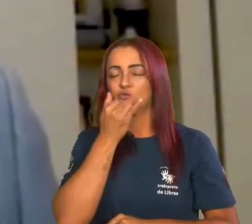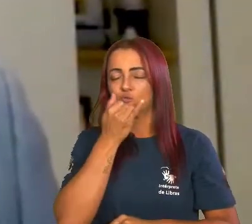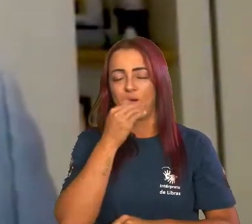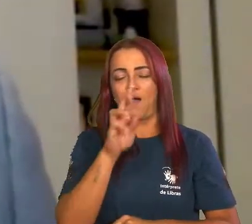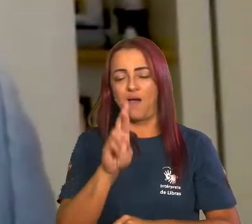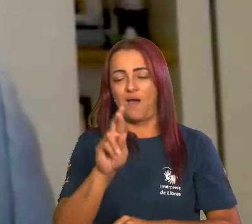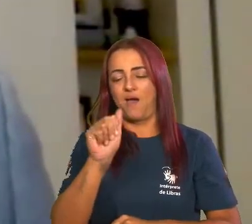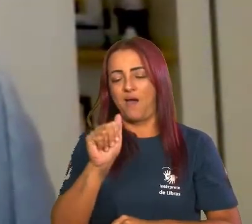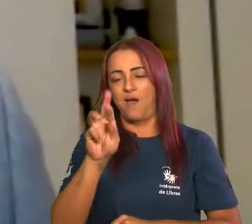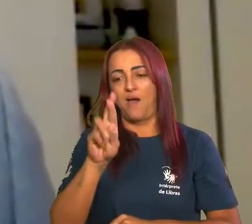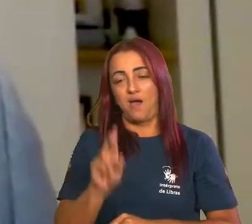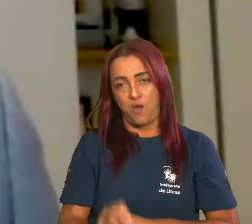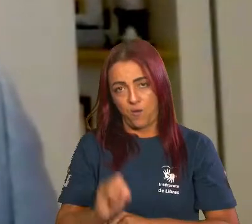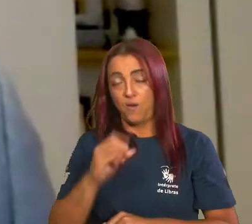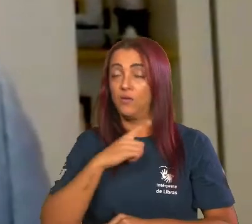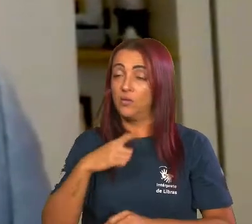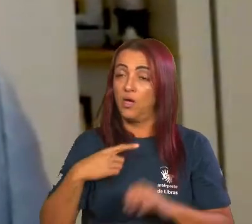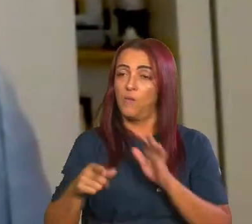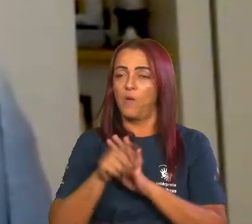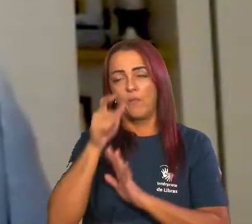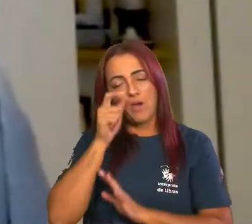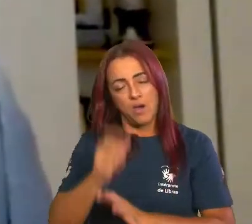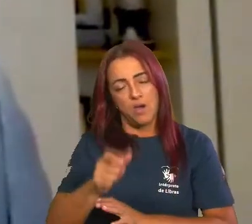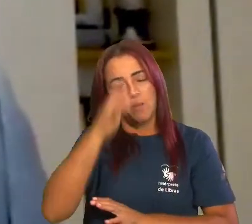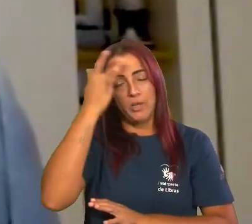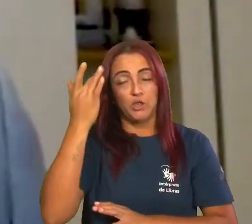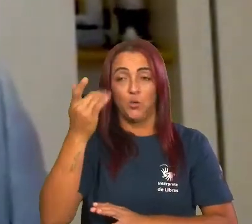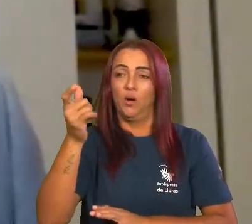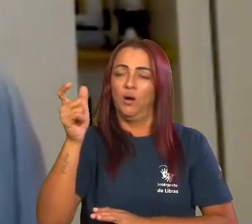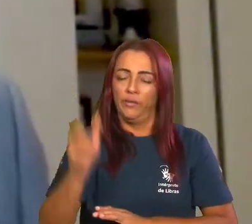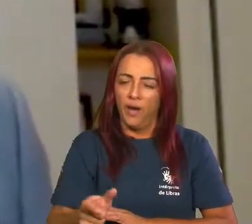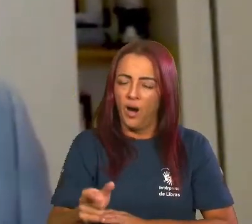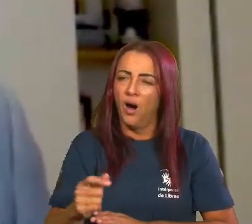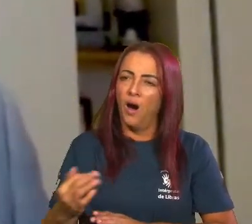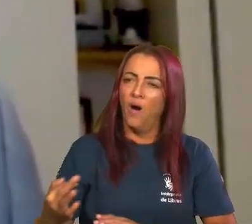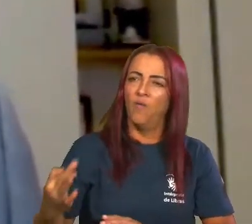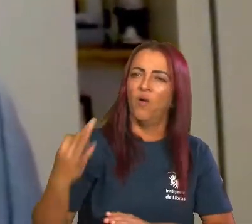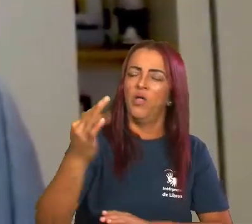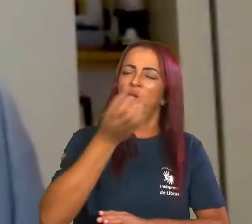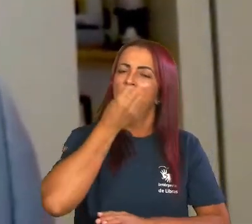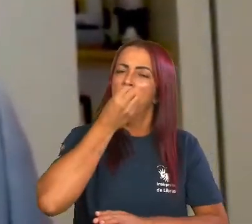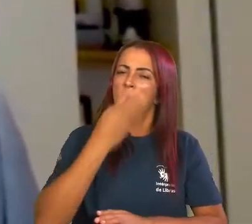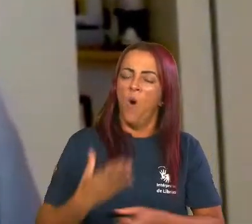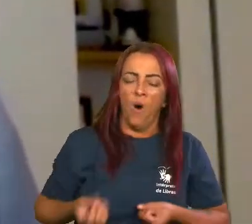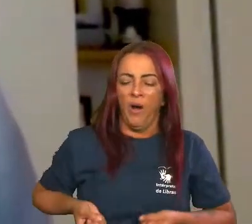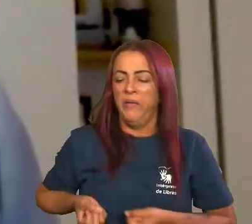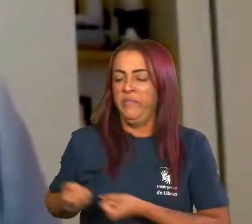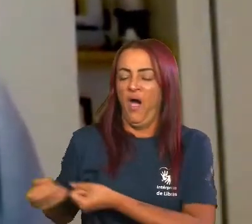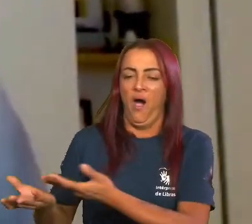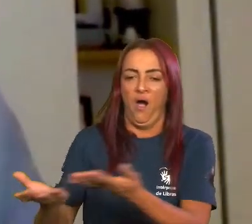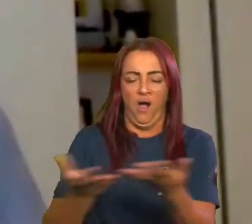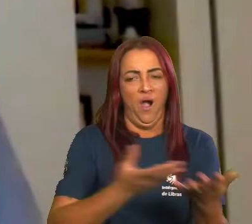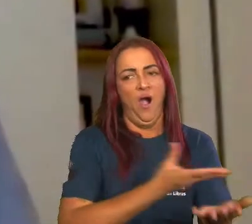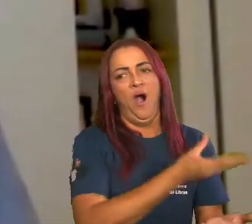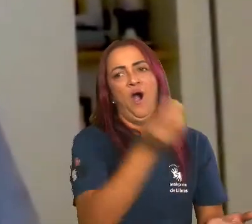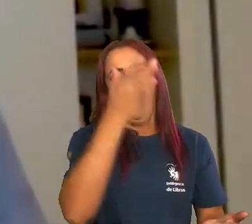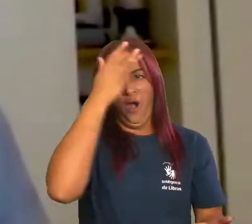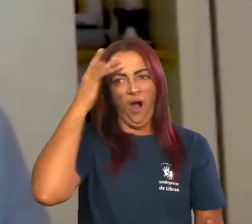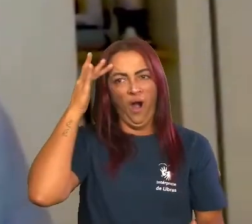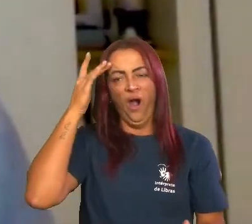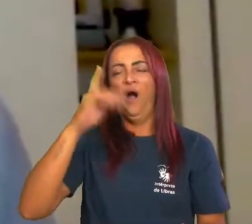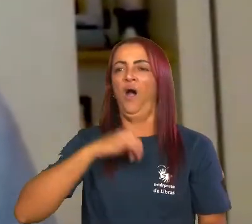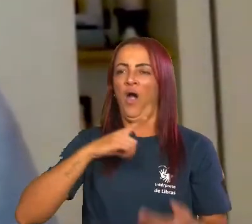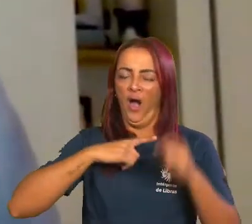ser alguém interessado em deixar alguma coisa boa para um grande número de